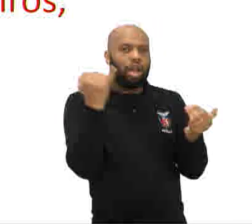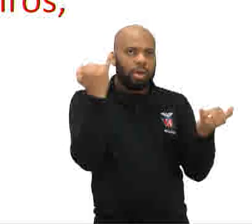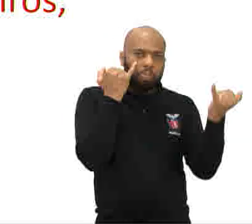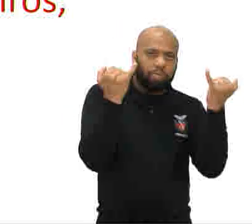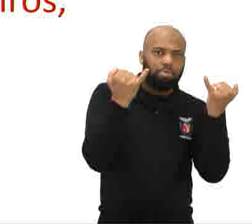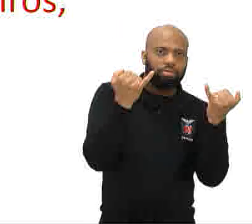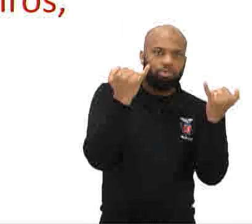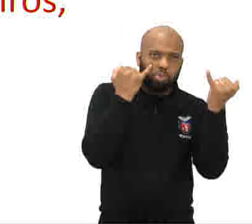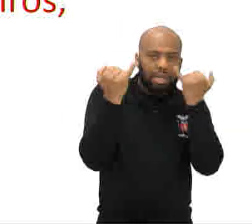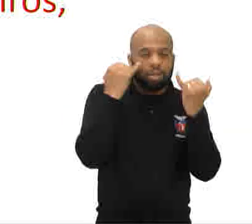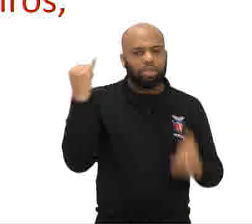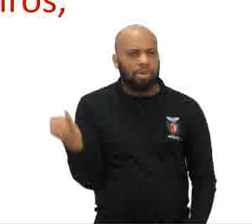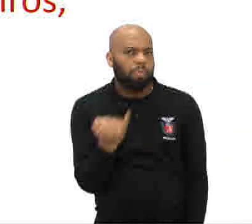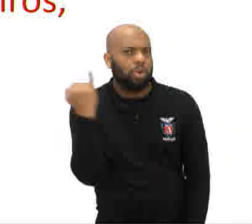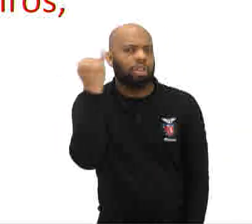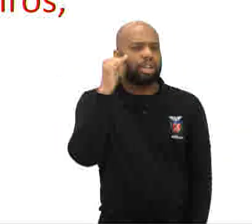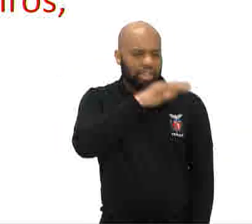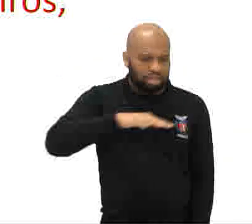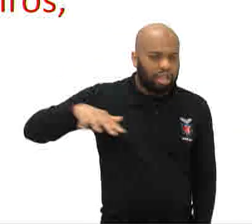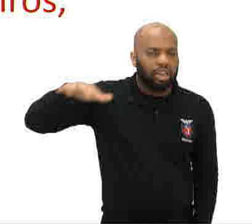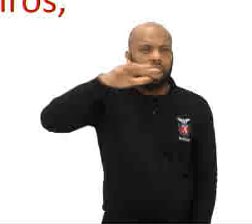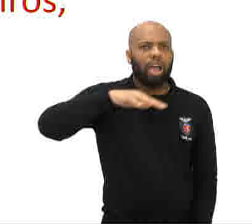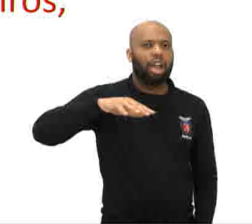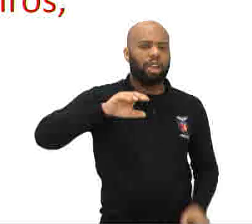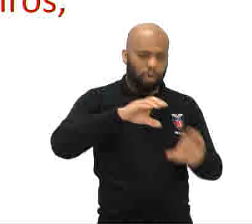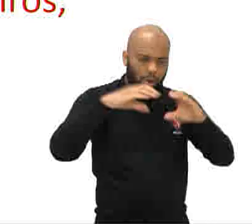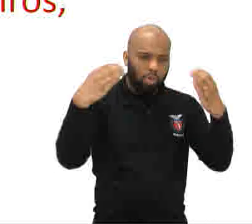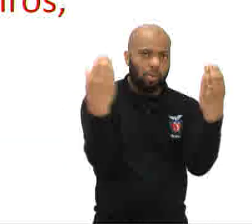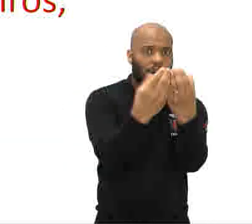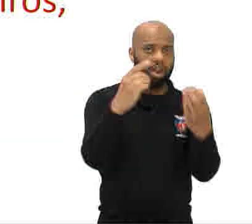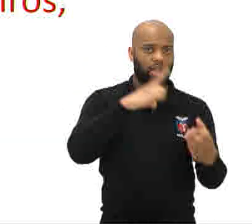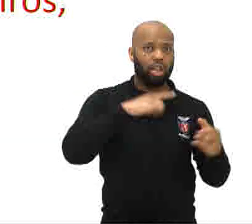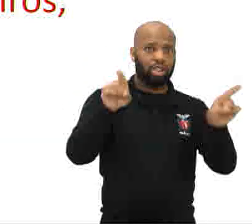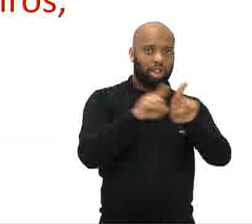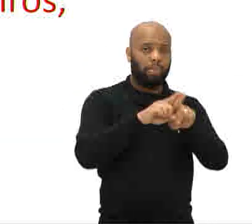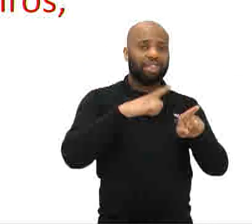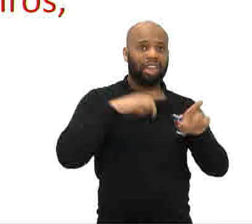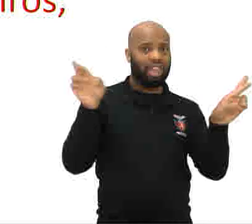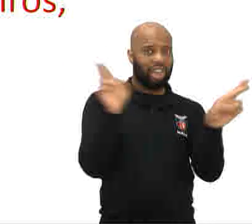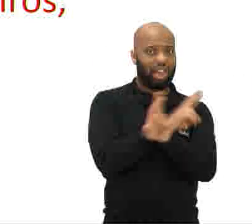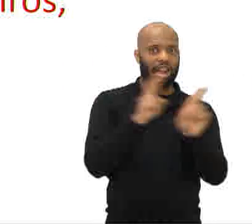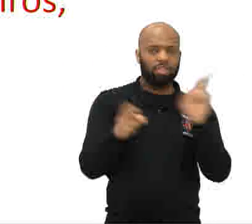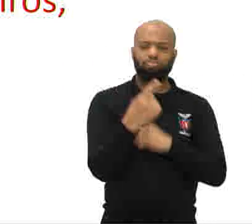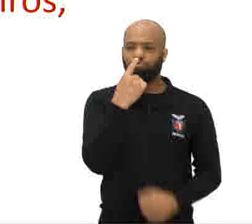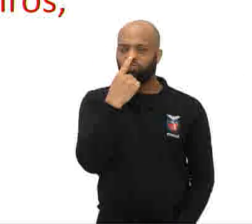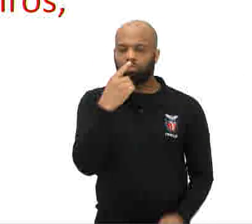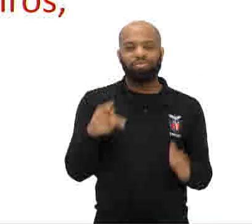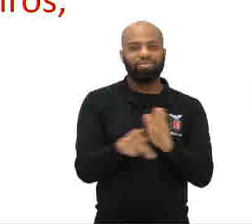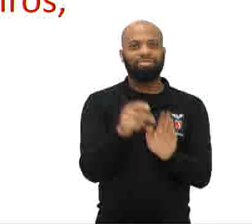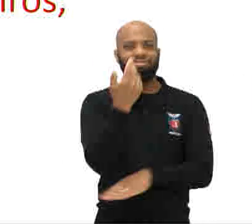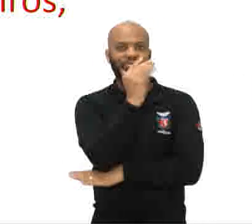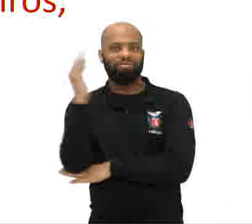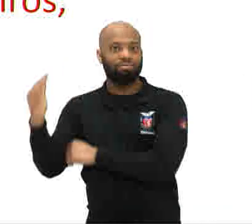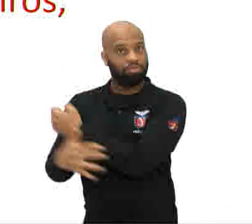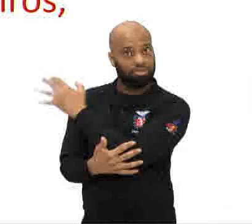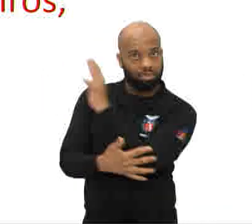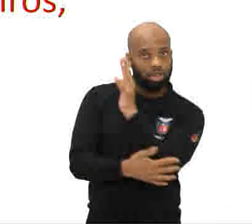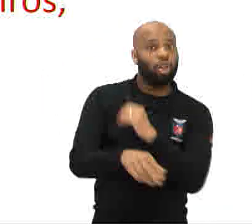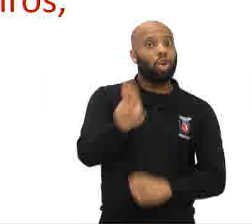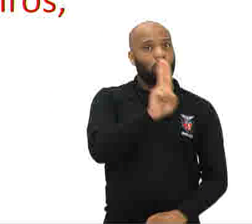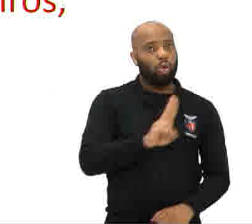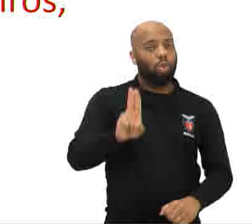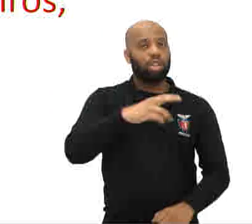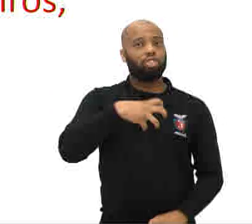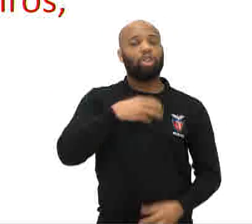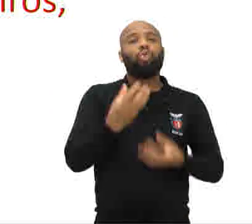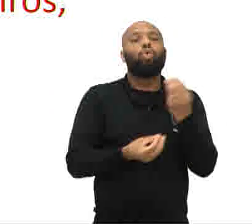dessas comunidades nas áreas que elas ocupam, a partir da relação íntima que têm com o meio ambiente, que usam de forma